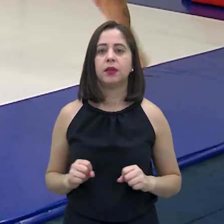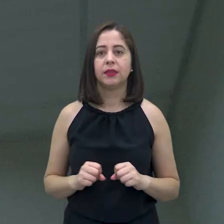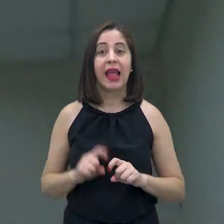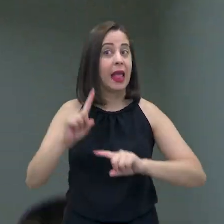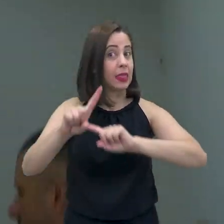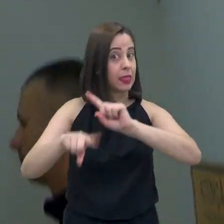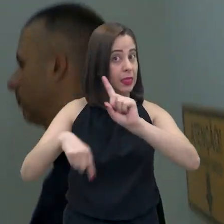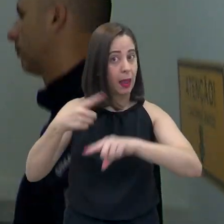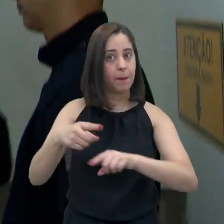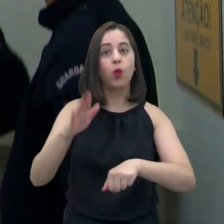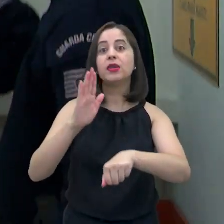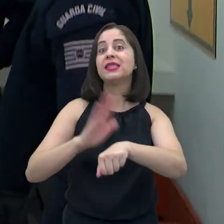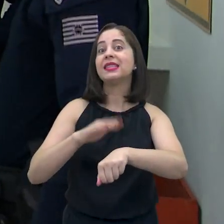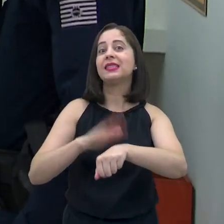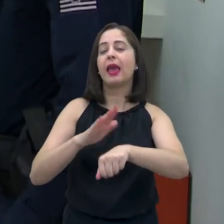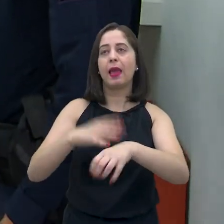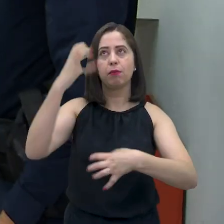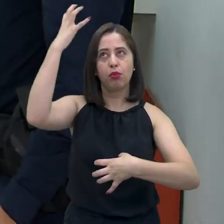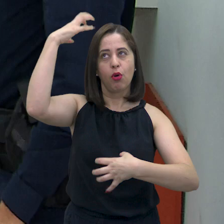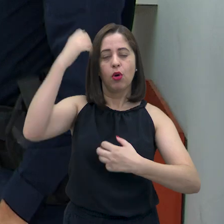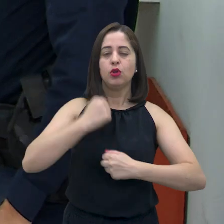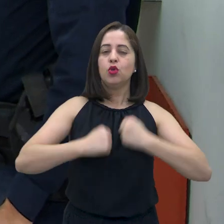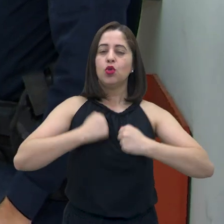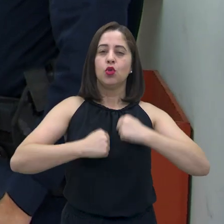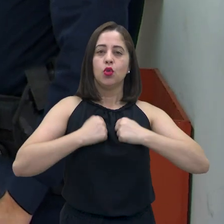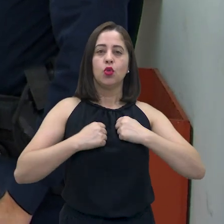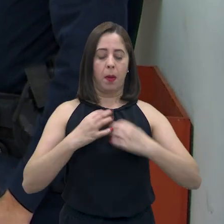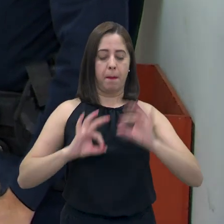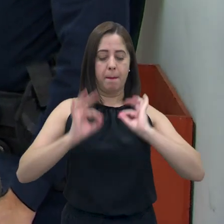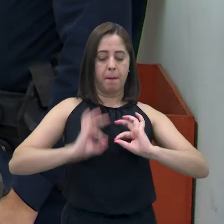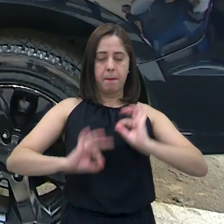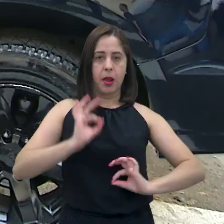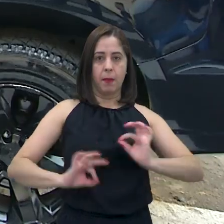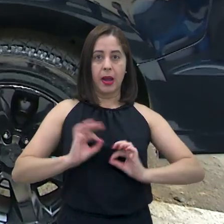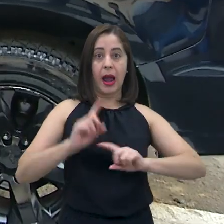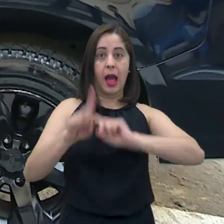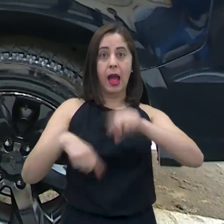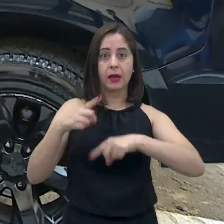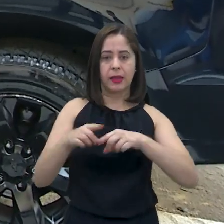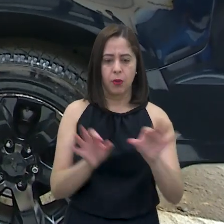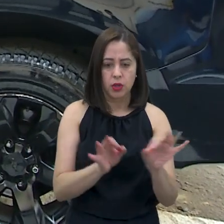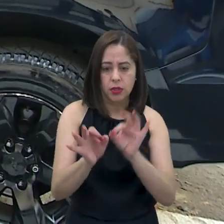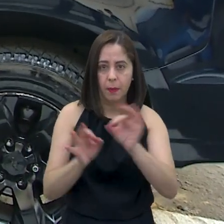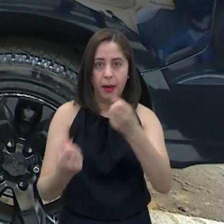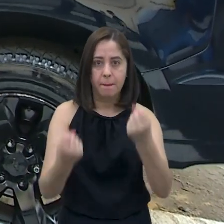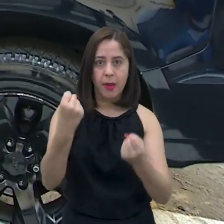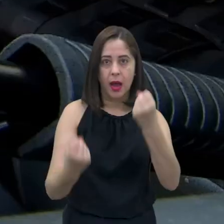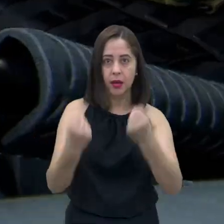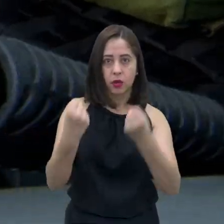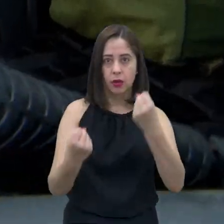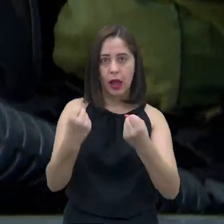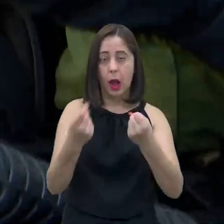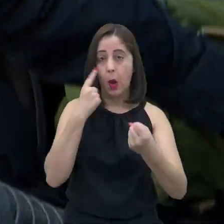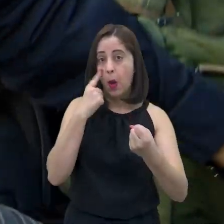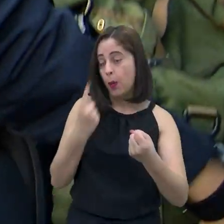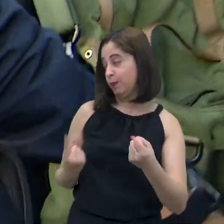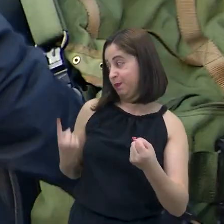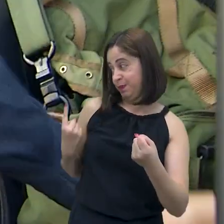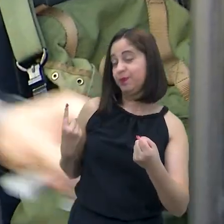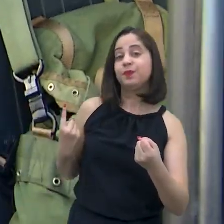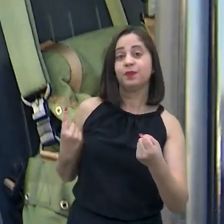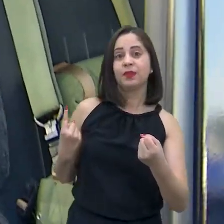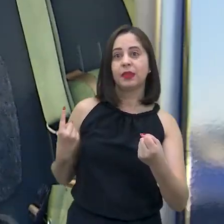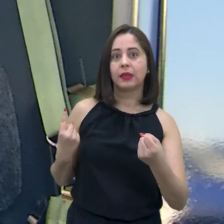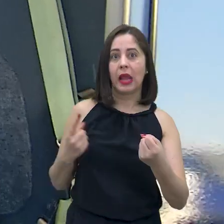marcial. Depois tem o tempo para tomar banho e colocar a farda. Na sequência, preparam o carro. No caso da ROMU,